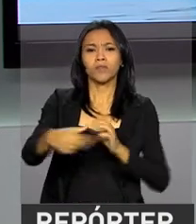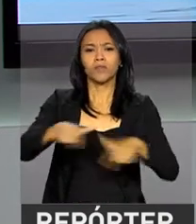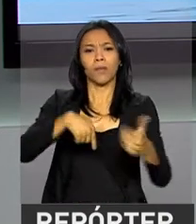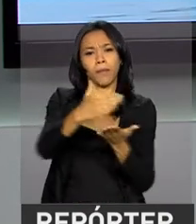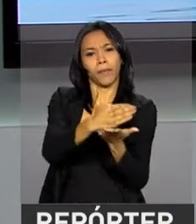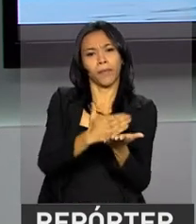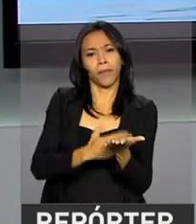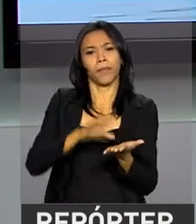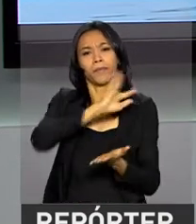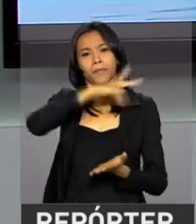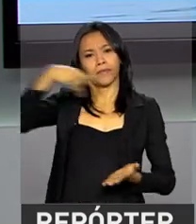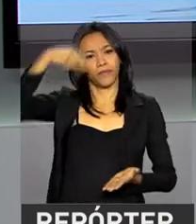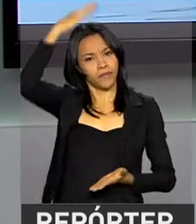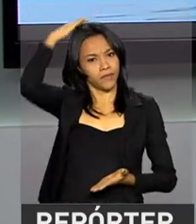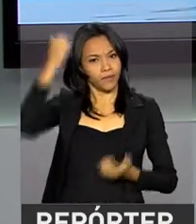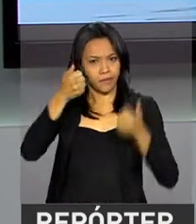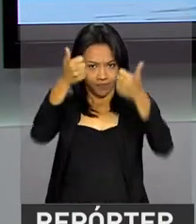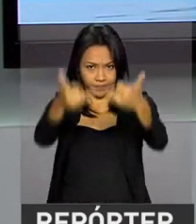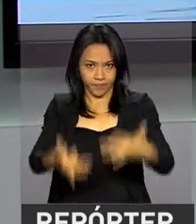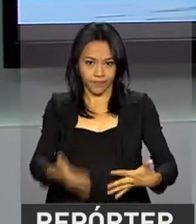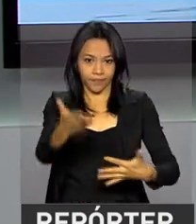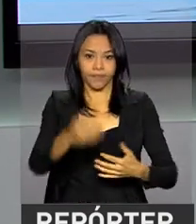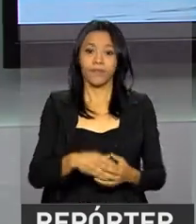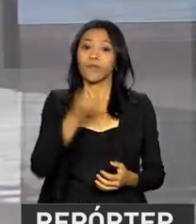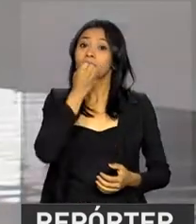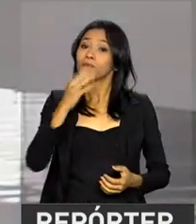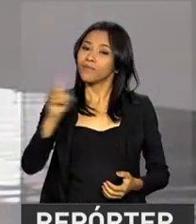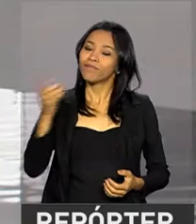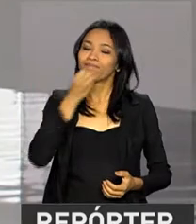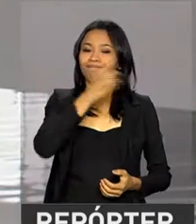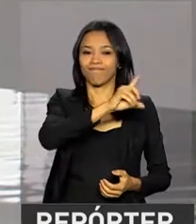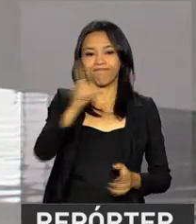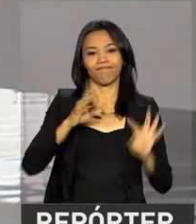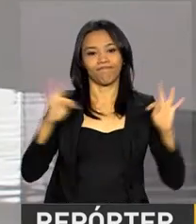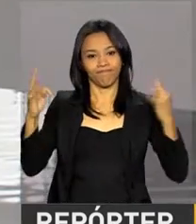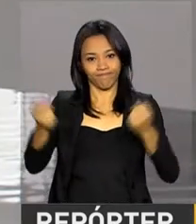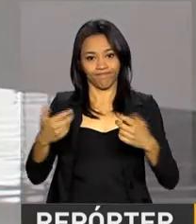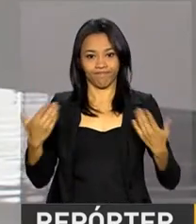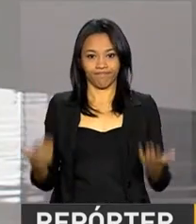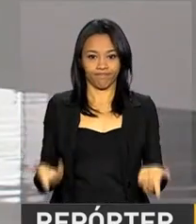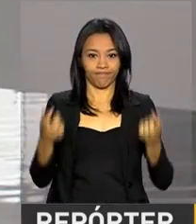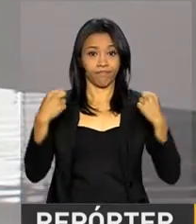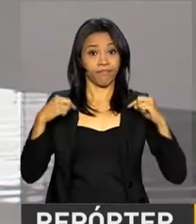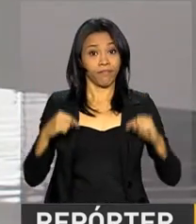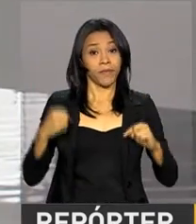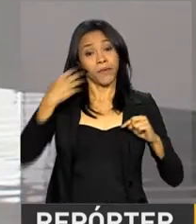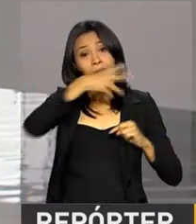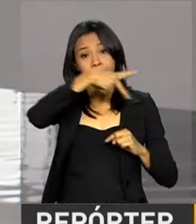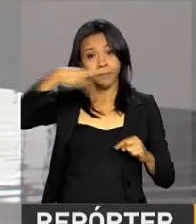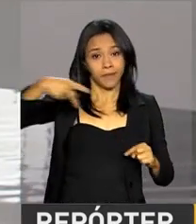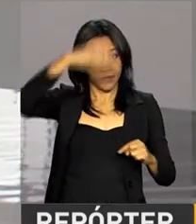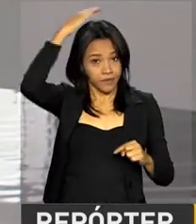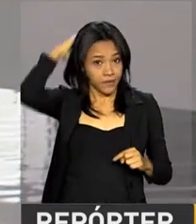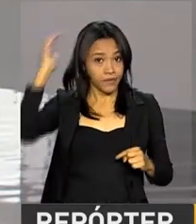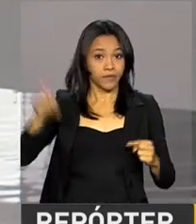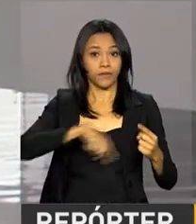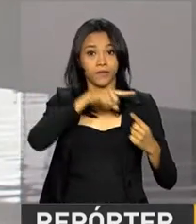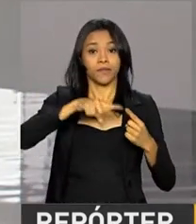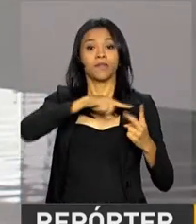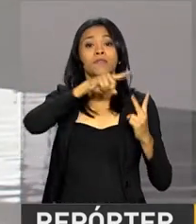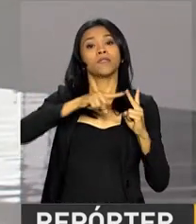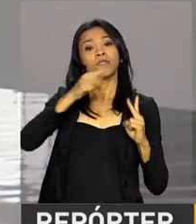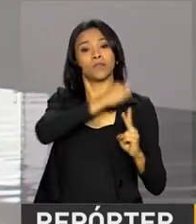dia nem onde ele lembra o dia todos olham o presidente michel temer eo ministro da saúde ricardo